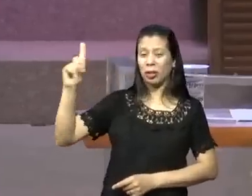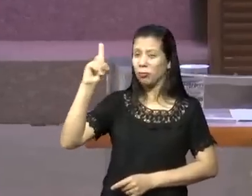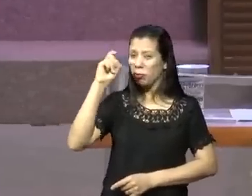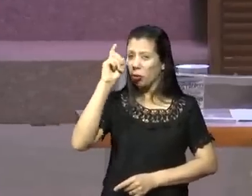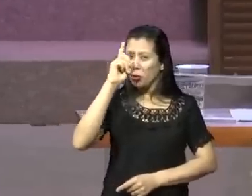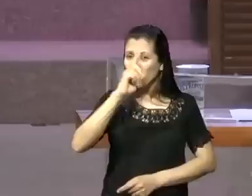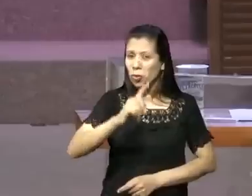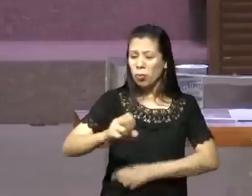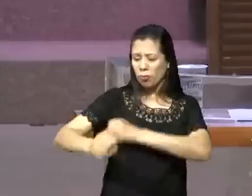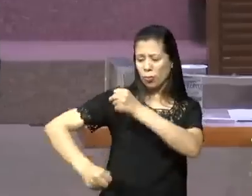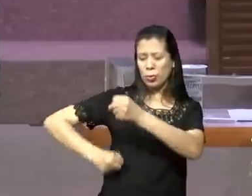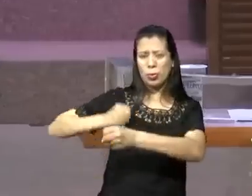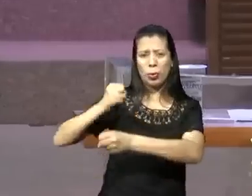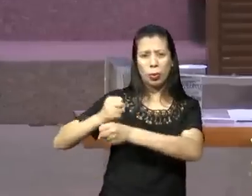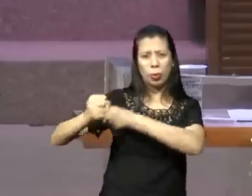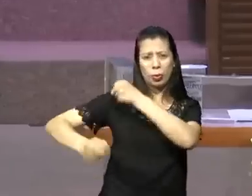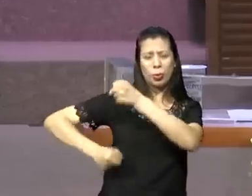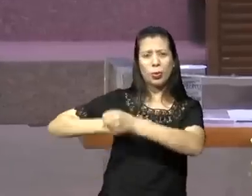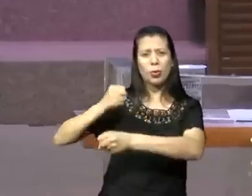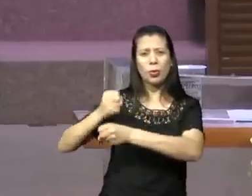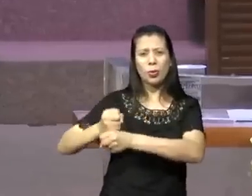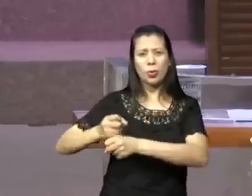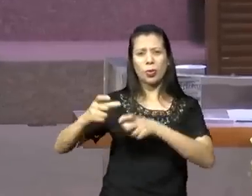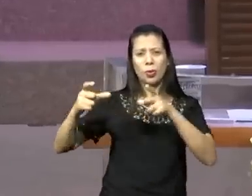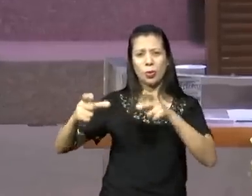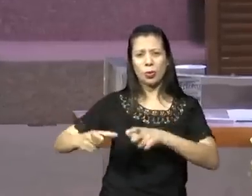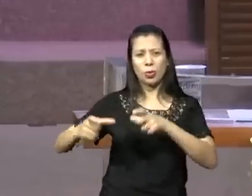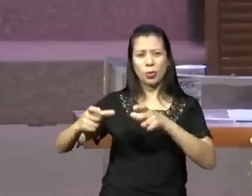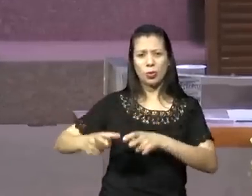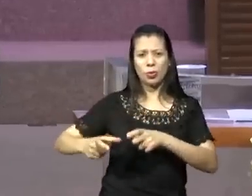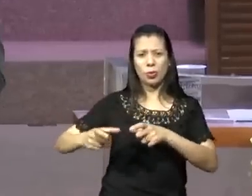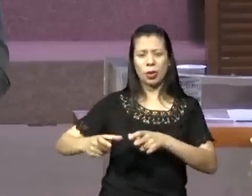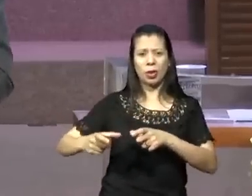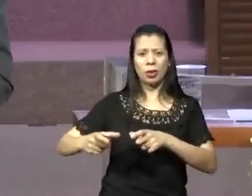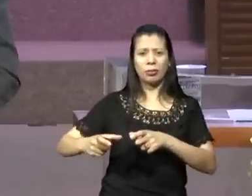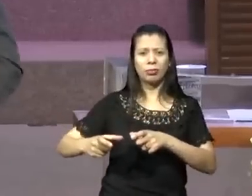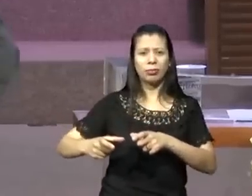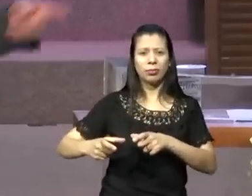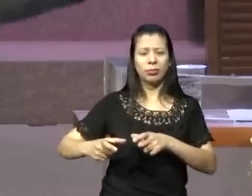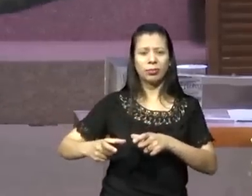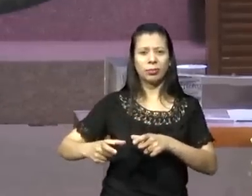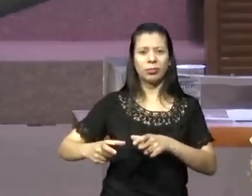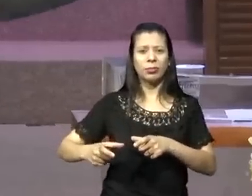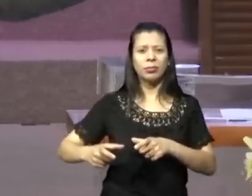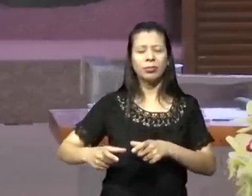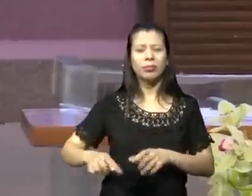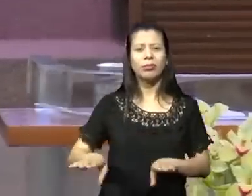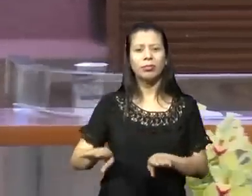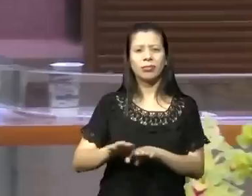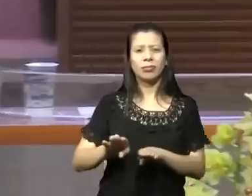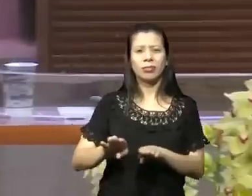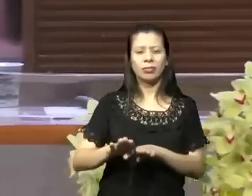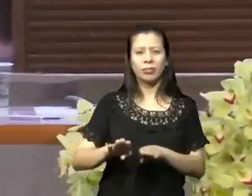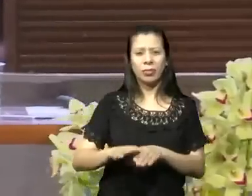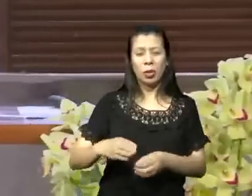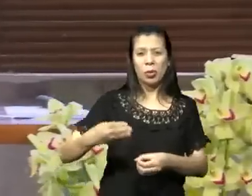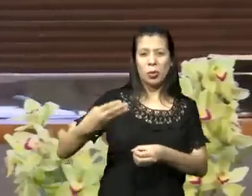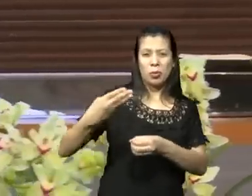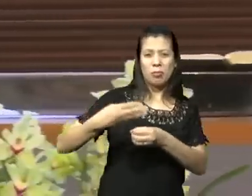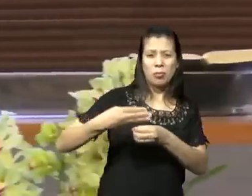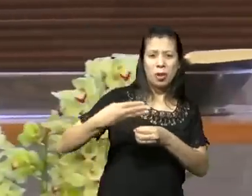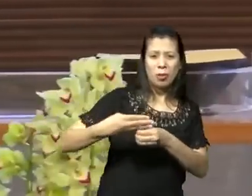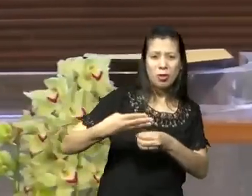o reino do Sul escravos da Babilônia por 70 anos e agora eu era escravos de Roma